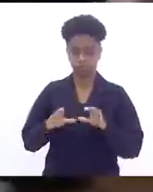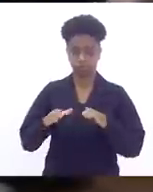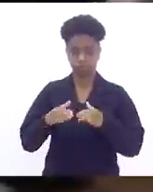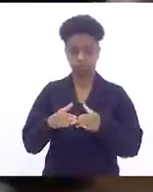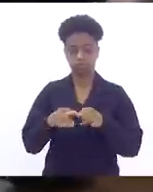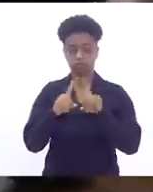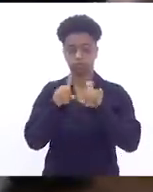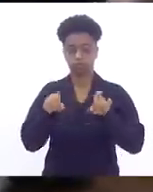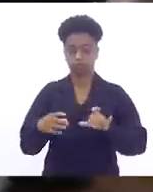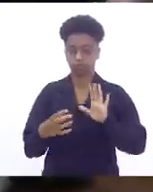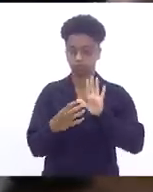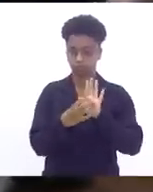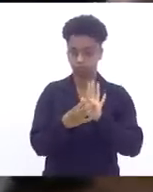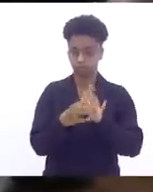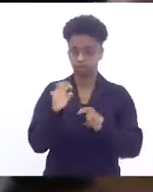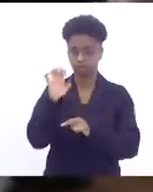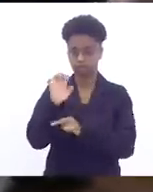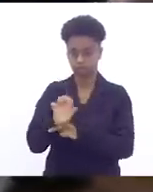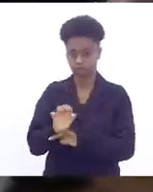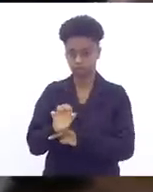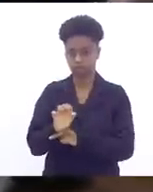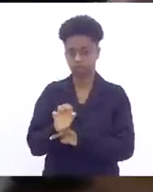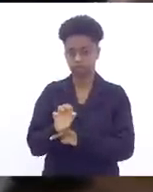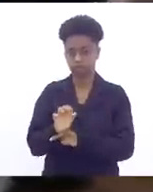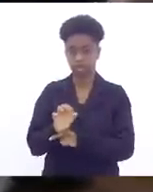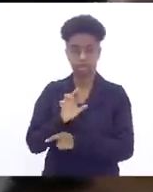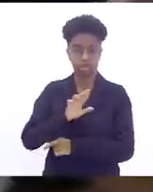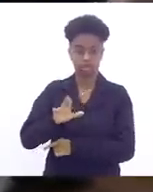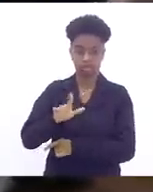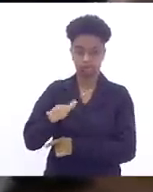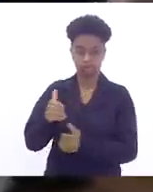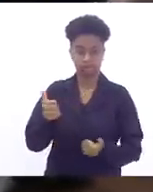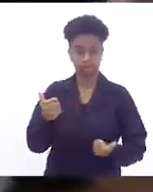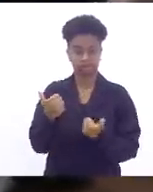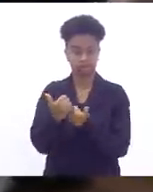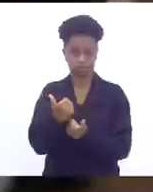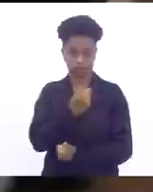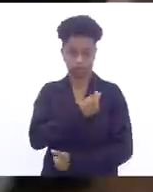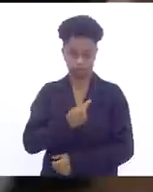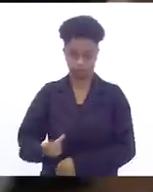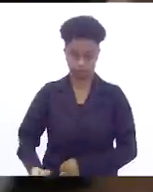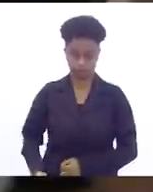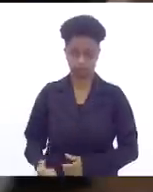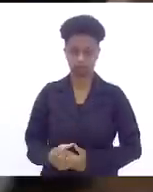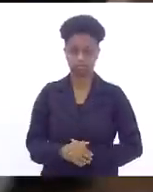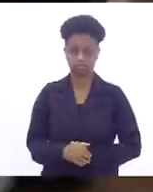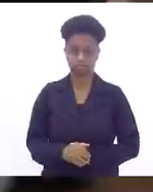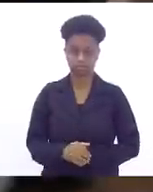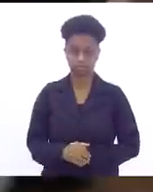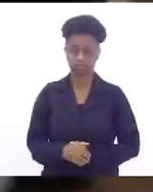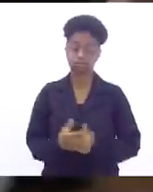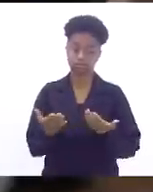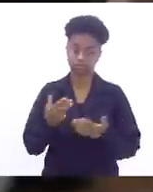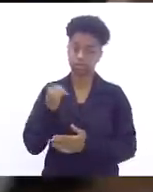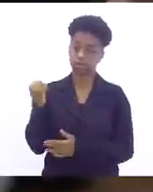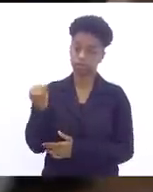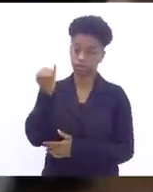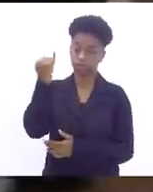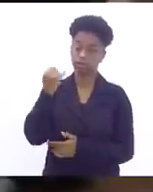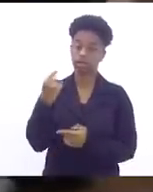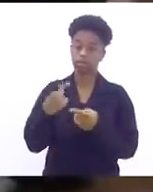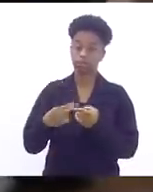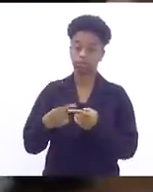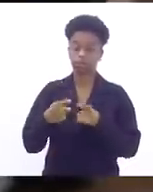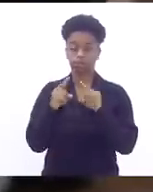de servidores públicos do estado que não seja da base do governo isso é muito importante que aí